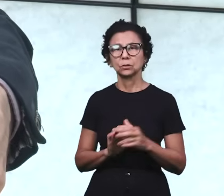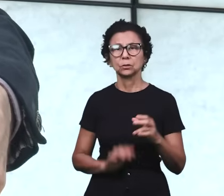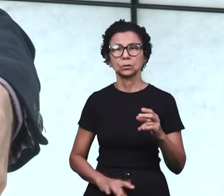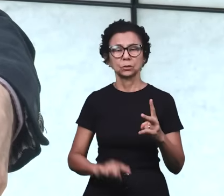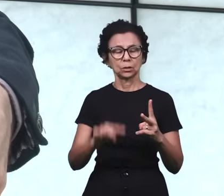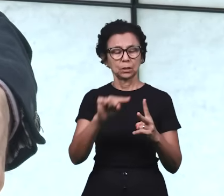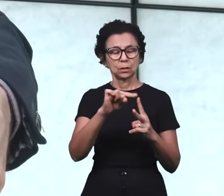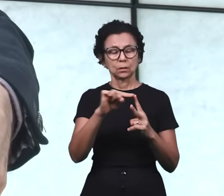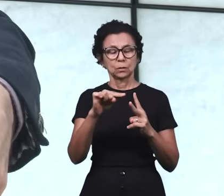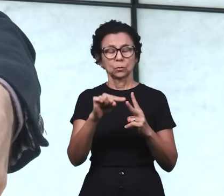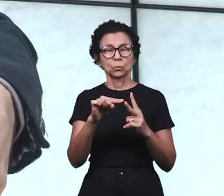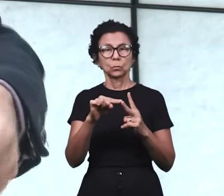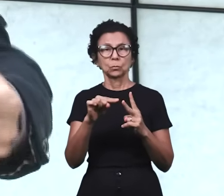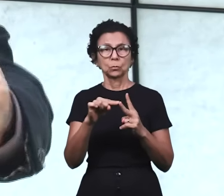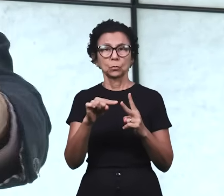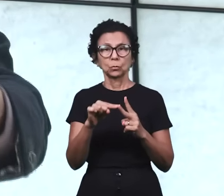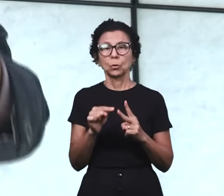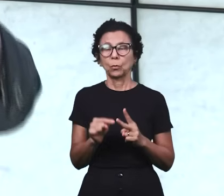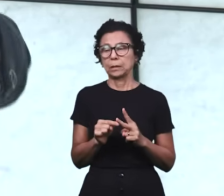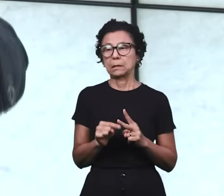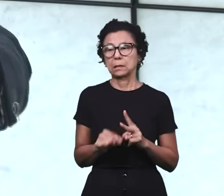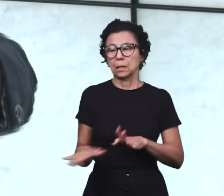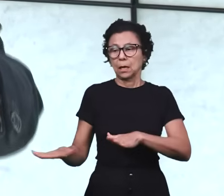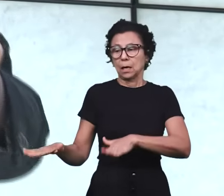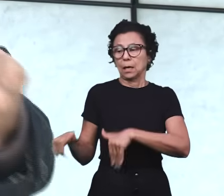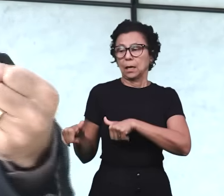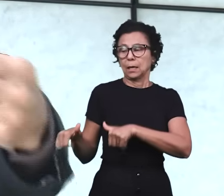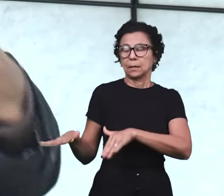Efraim e Ruben, os esquadrões intermediários, e o que